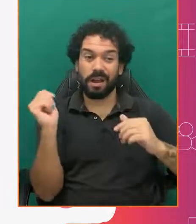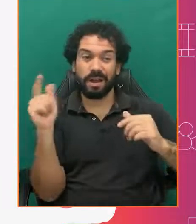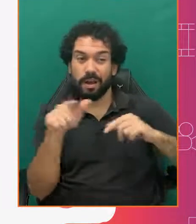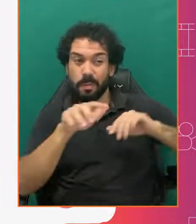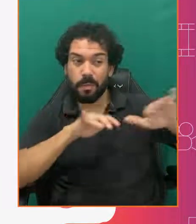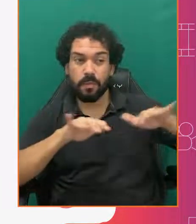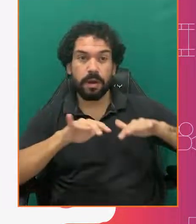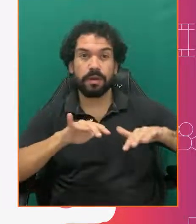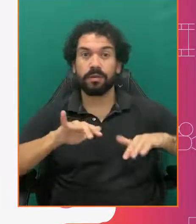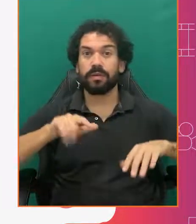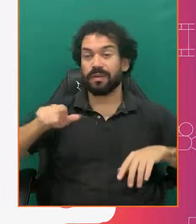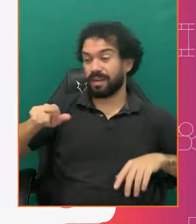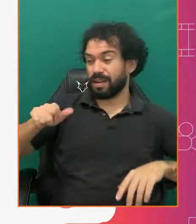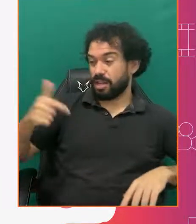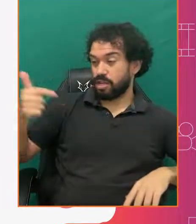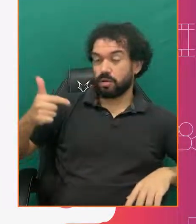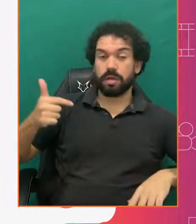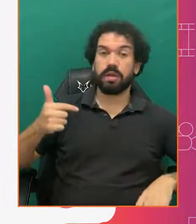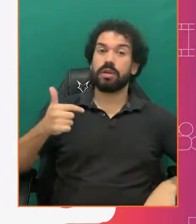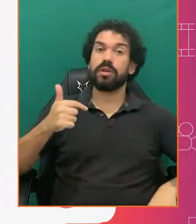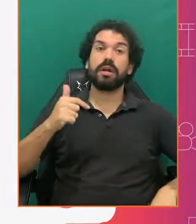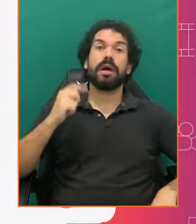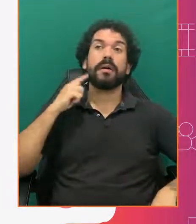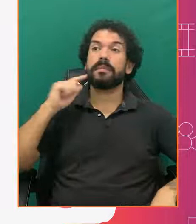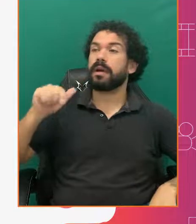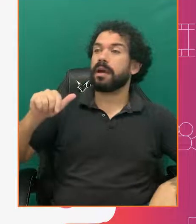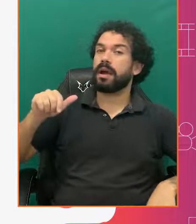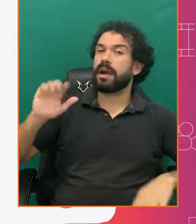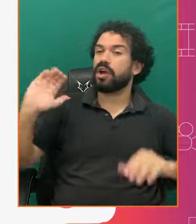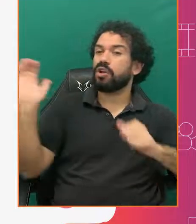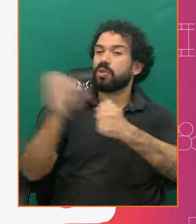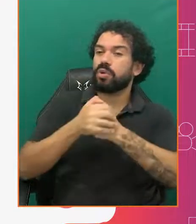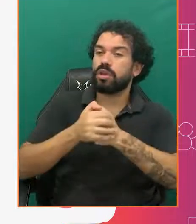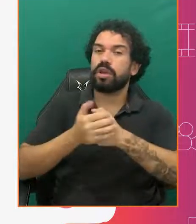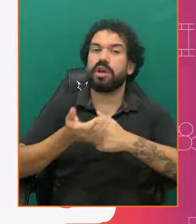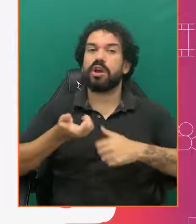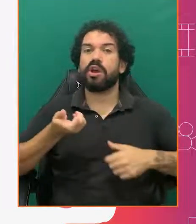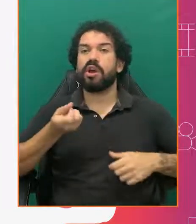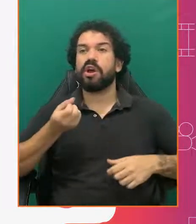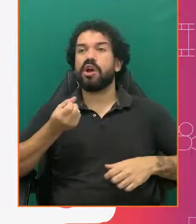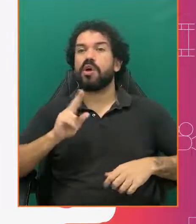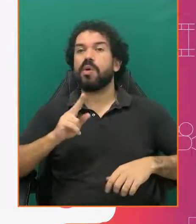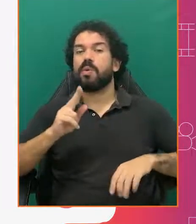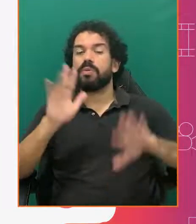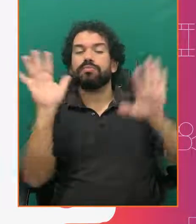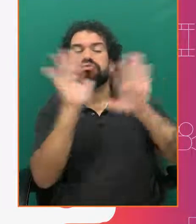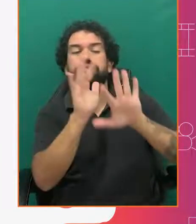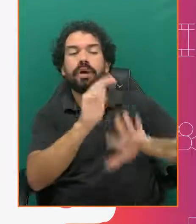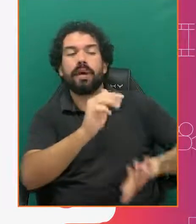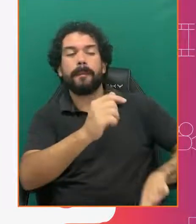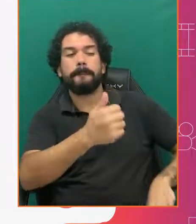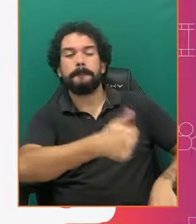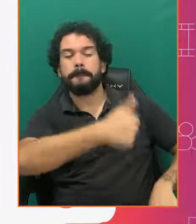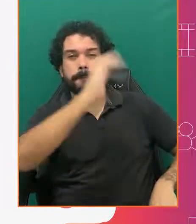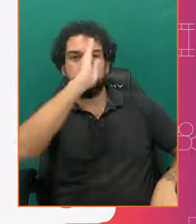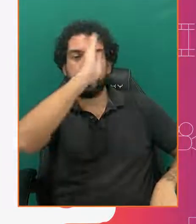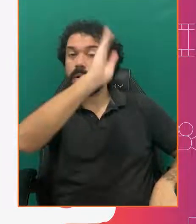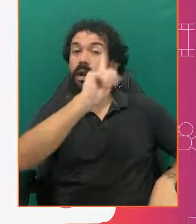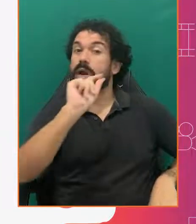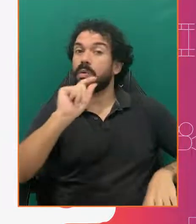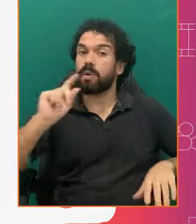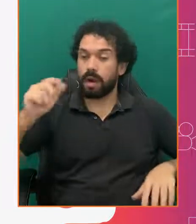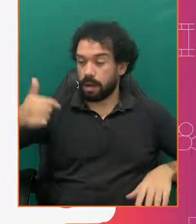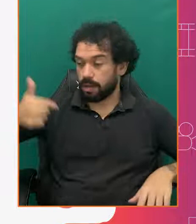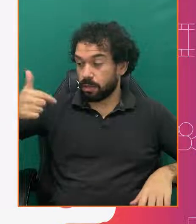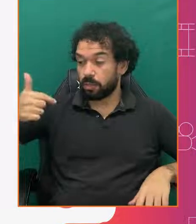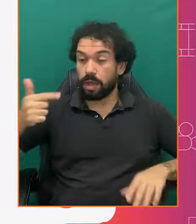ação secundária nunca deve distrair ou esconder a ação principal, mas sempre